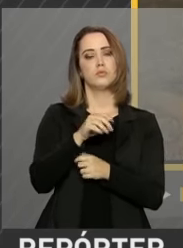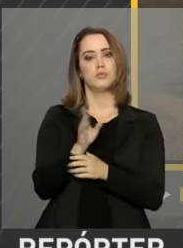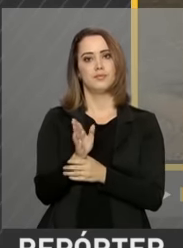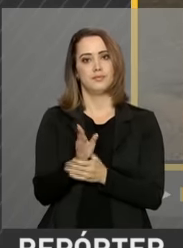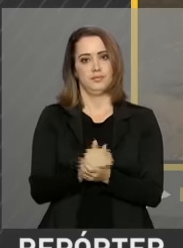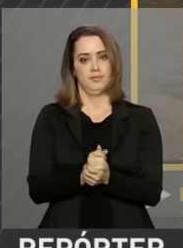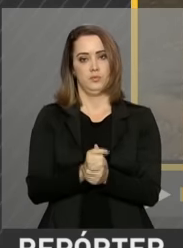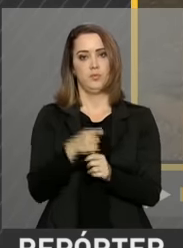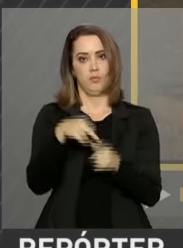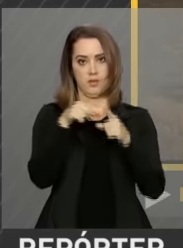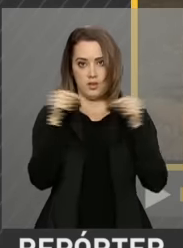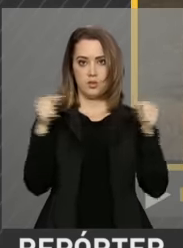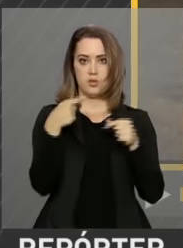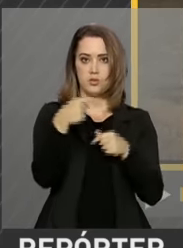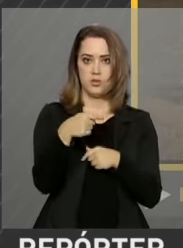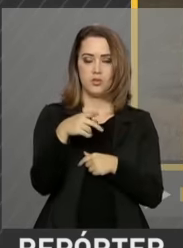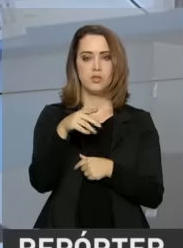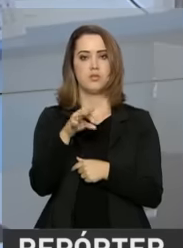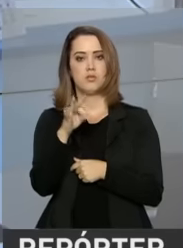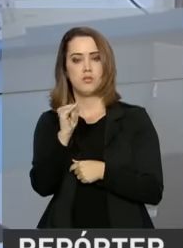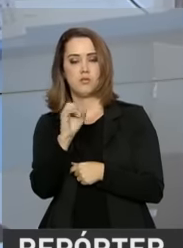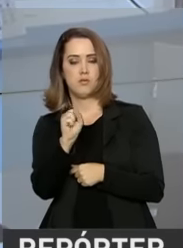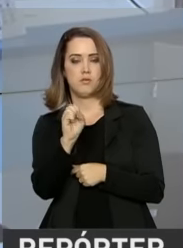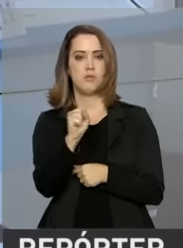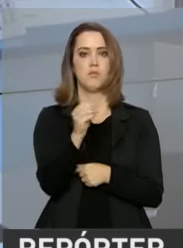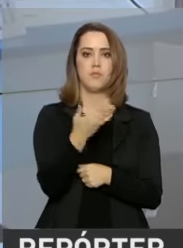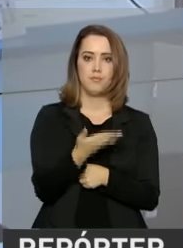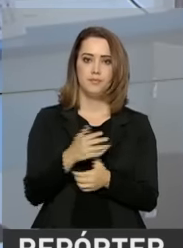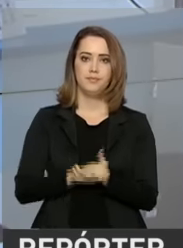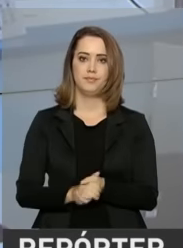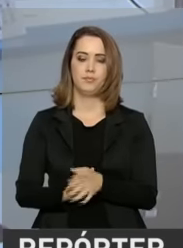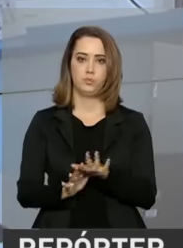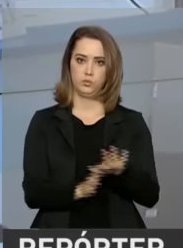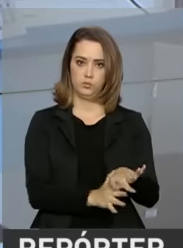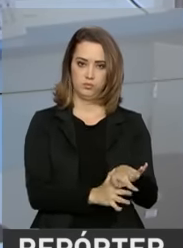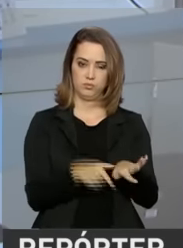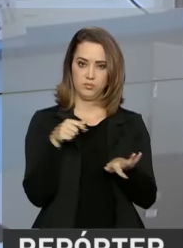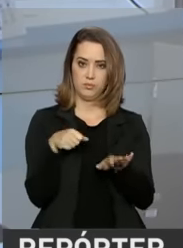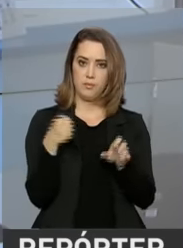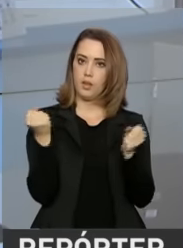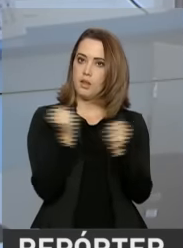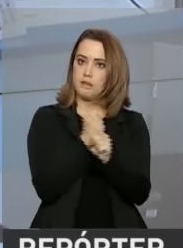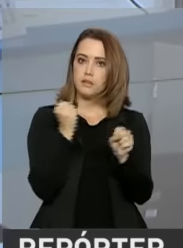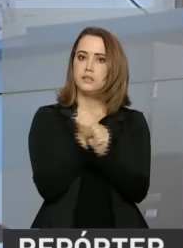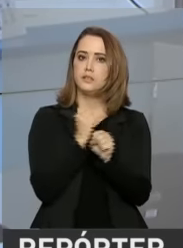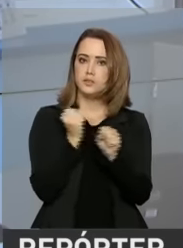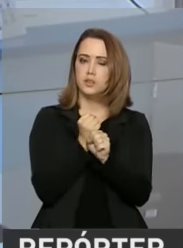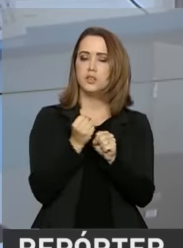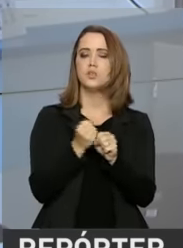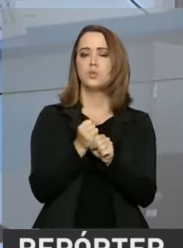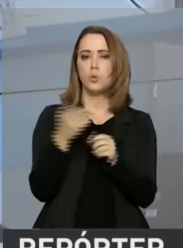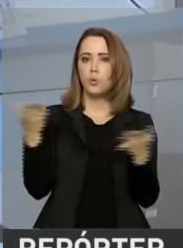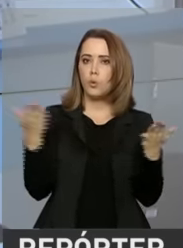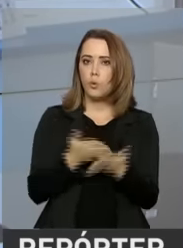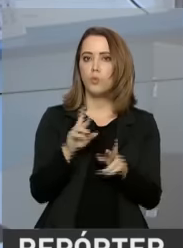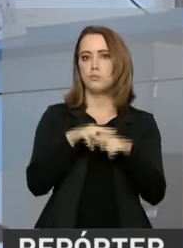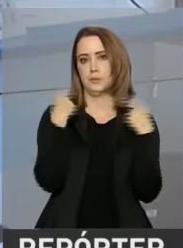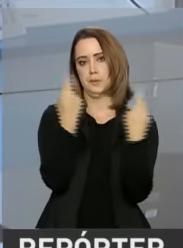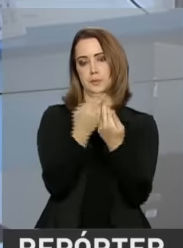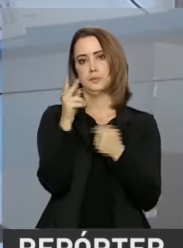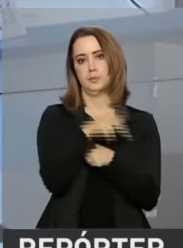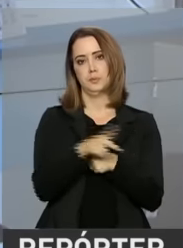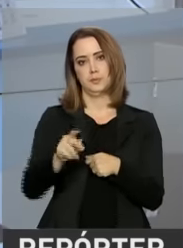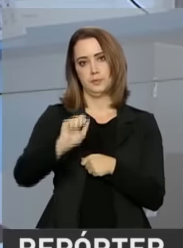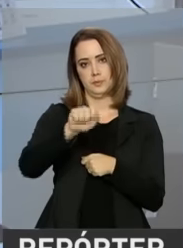de Brasília Taíssa Dias infraestrutura foi o tema de uma reunião hoje entre o presidente em exercício Michel